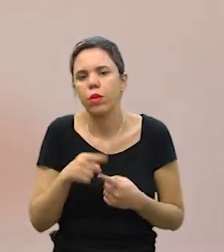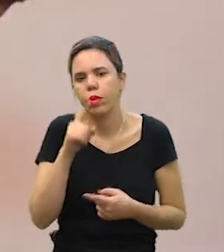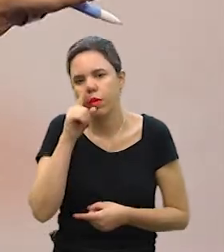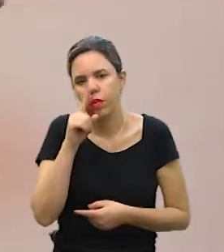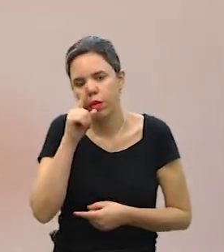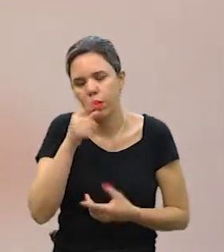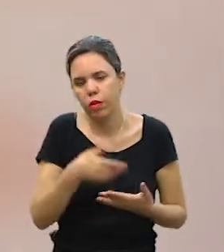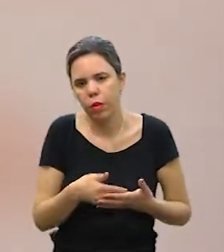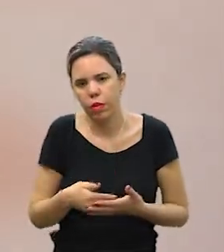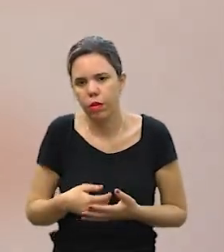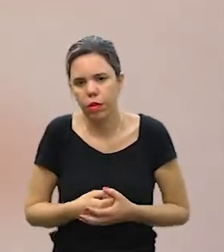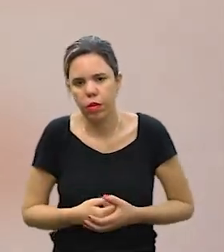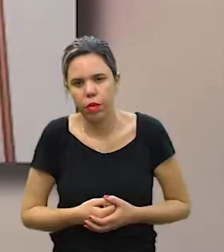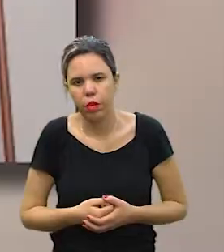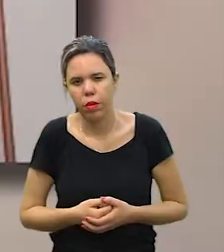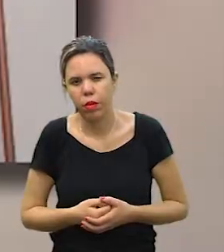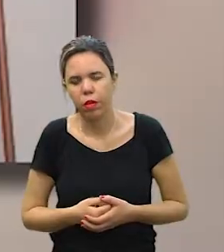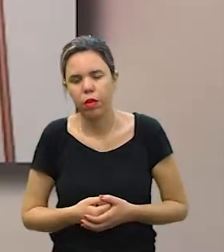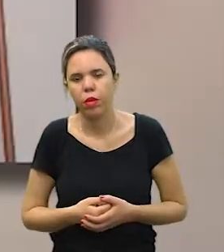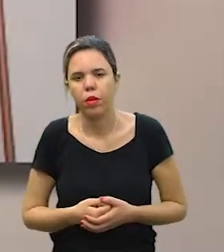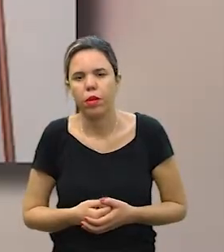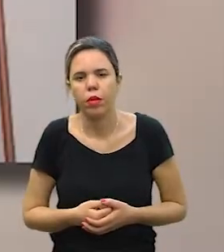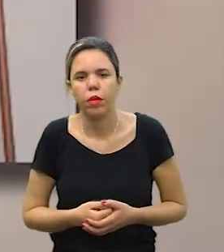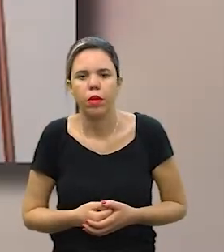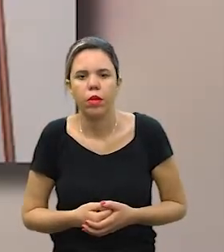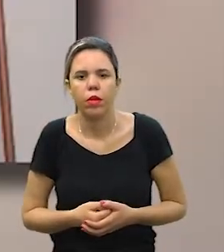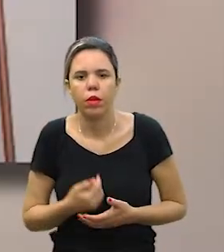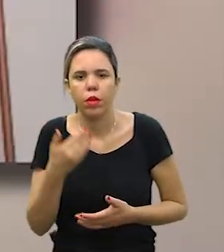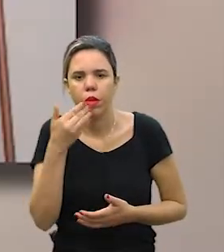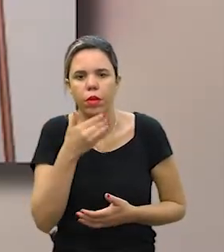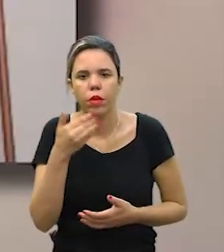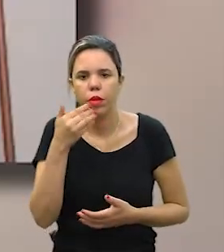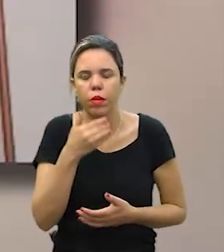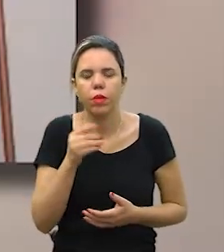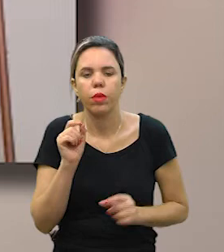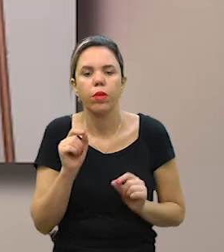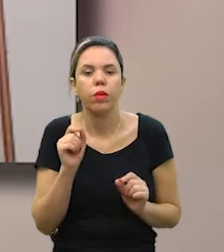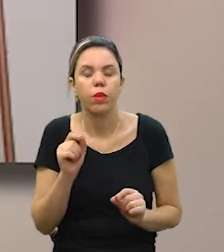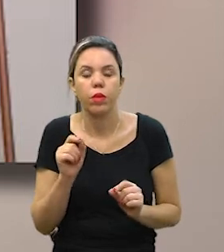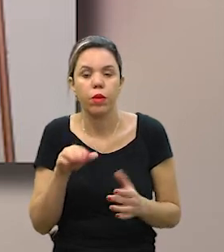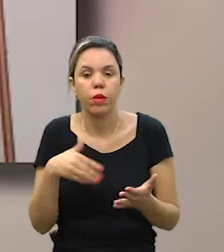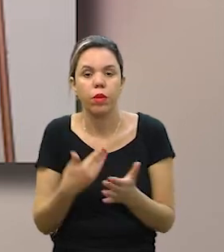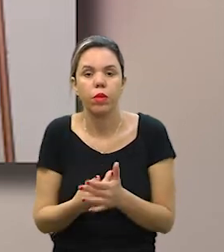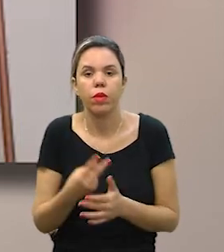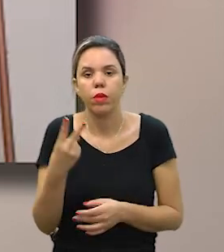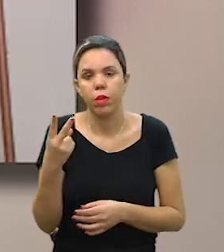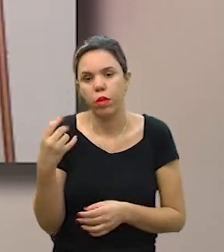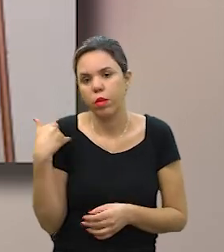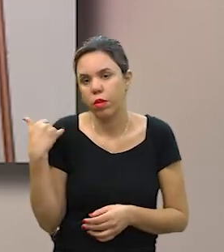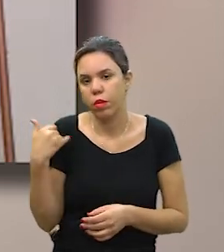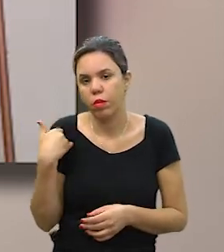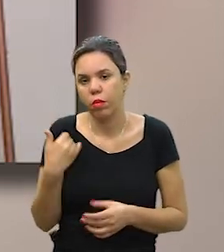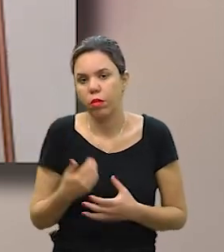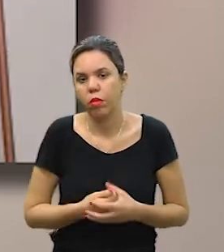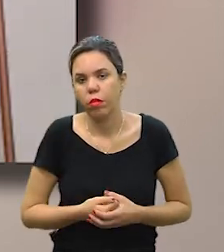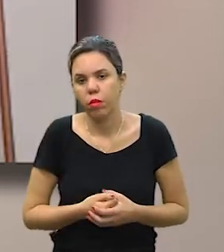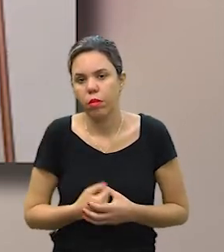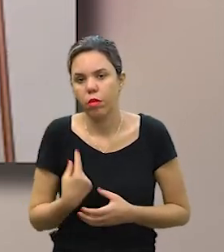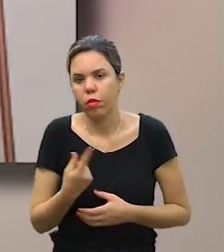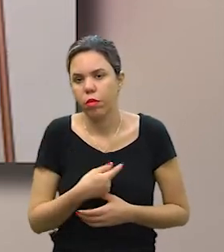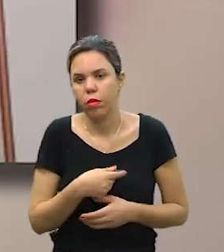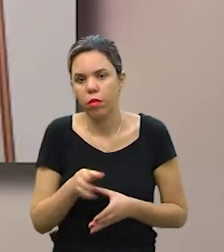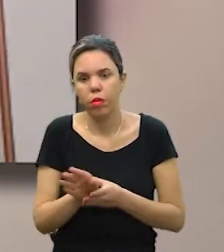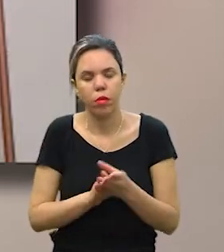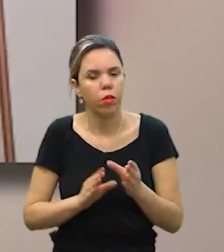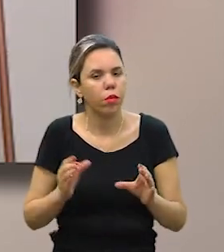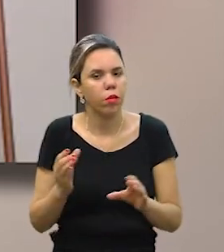tão perigoso para os pequenos? O açúcar, Viviane, até os 2 anos, a